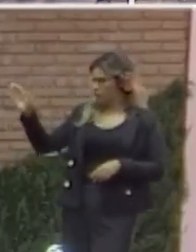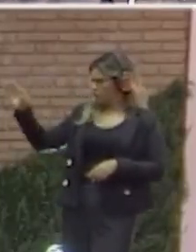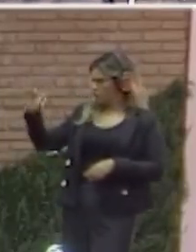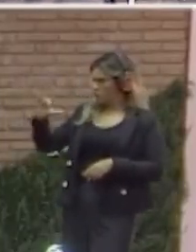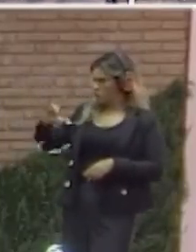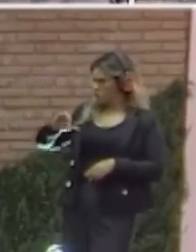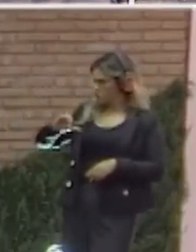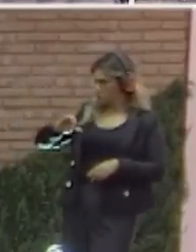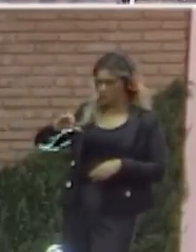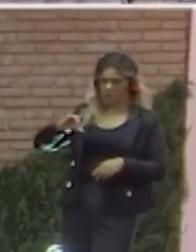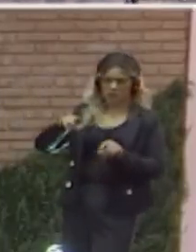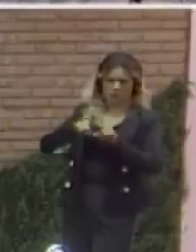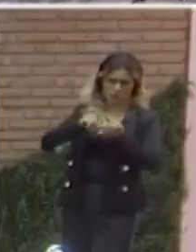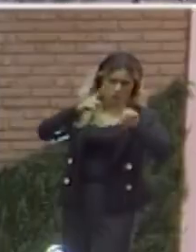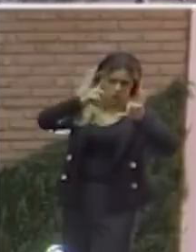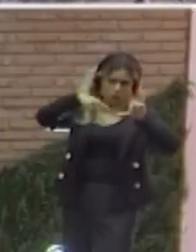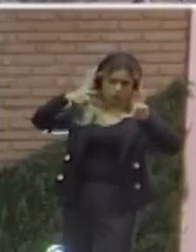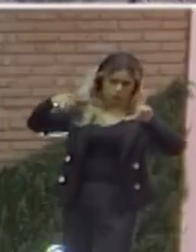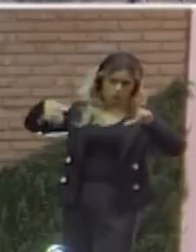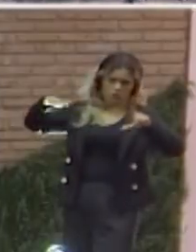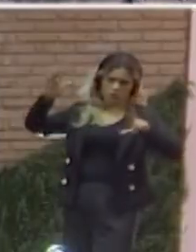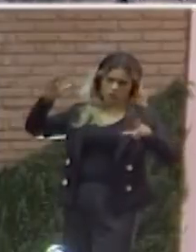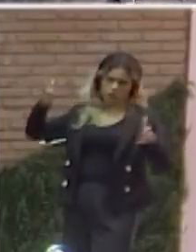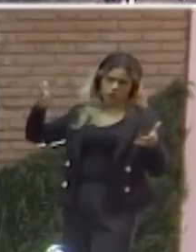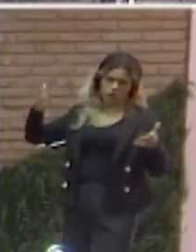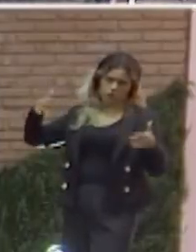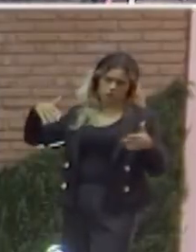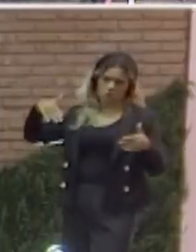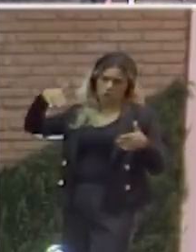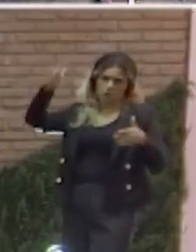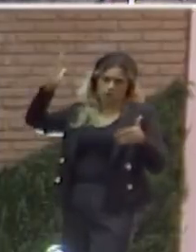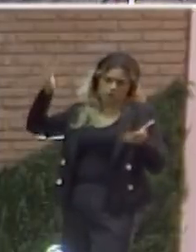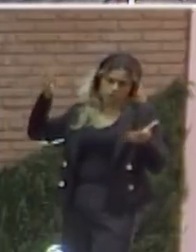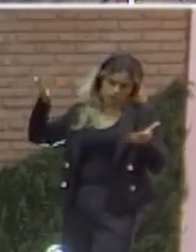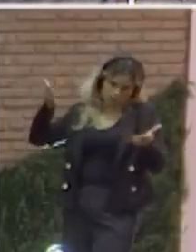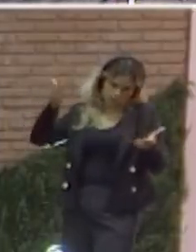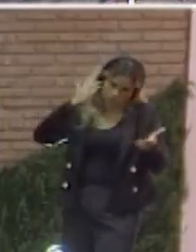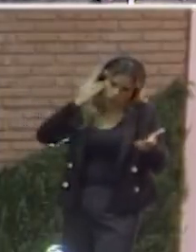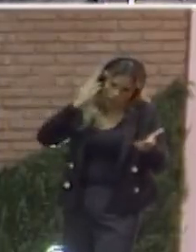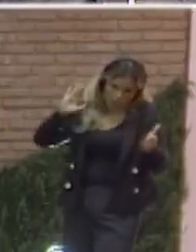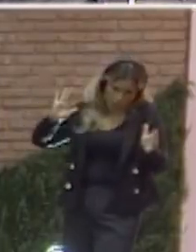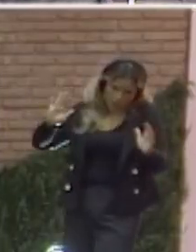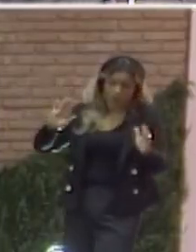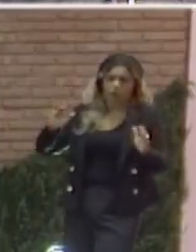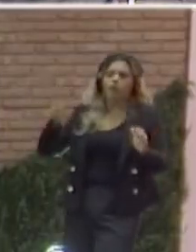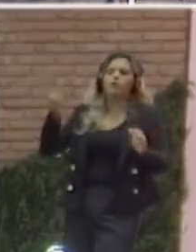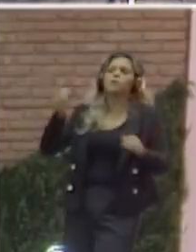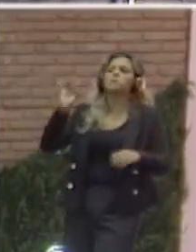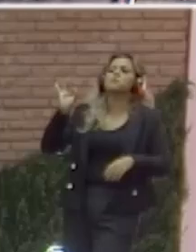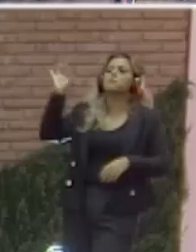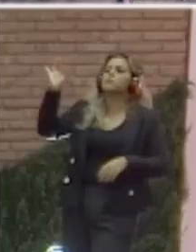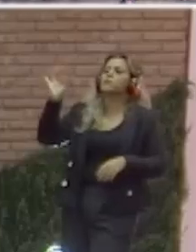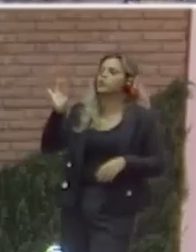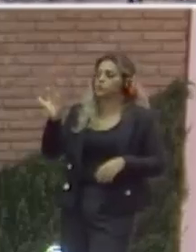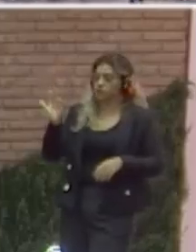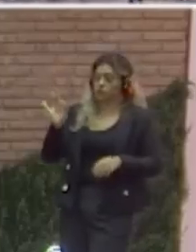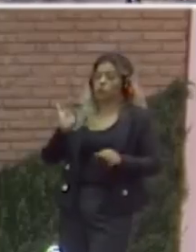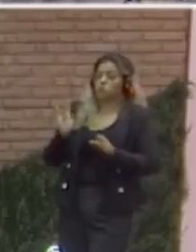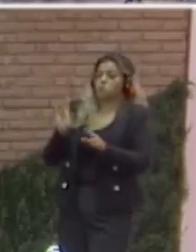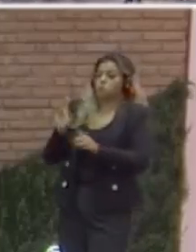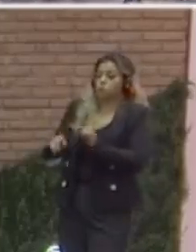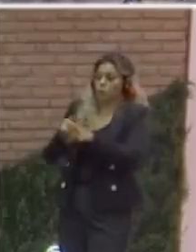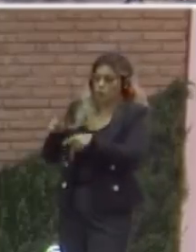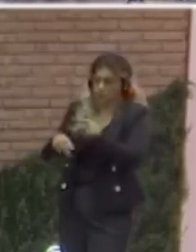tem esses números mais, vamos dizer, apropriados, que percentual da